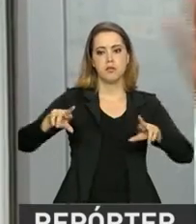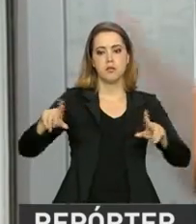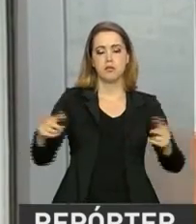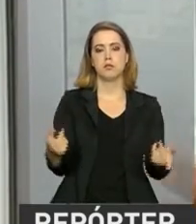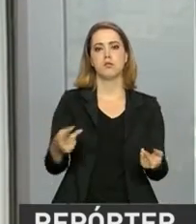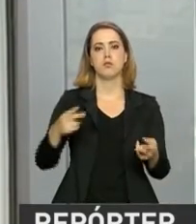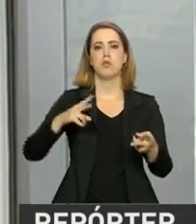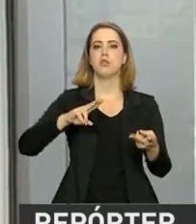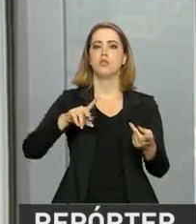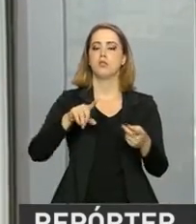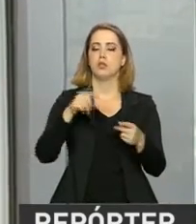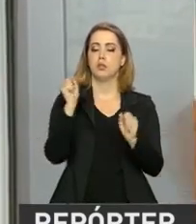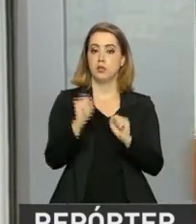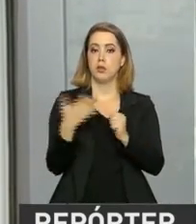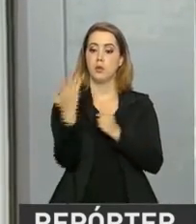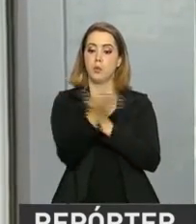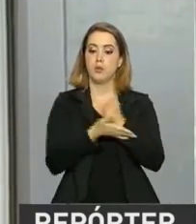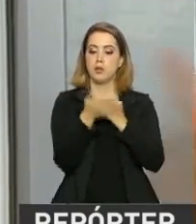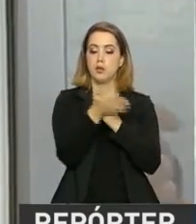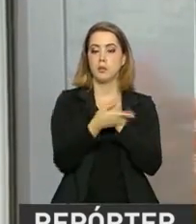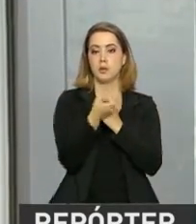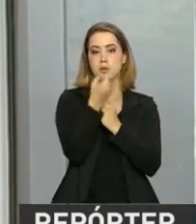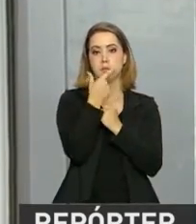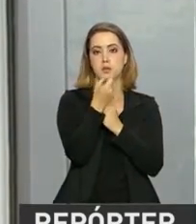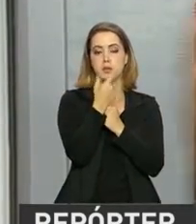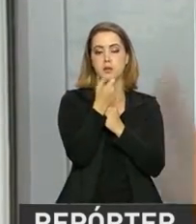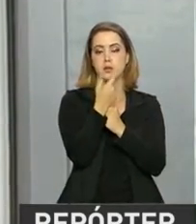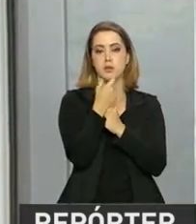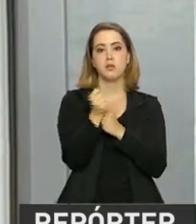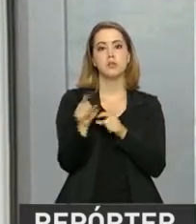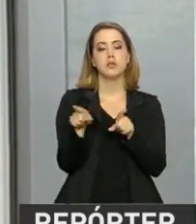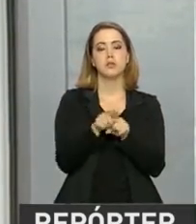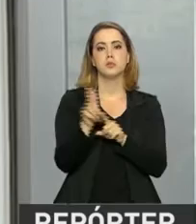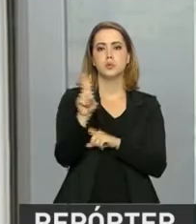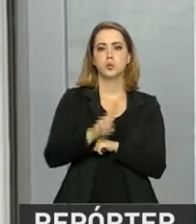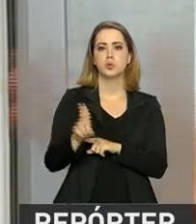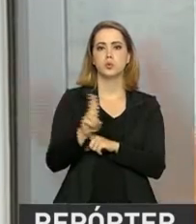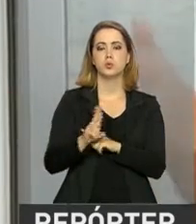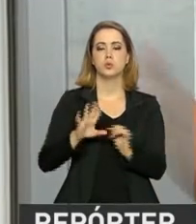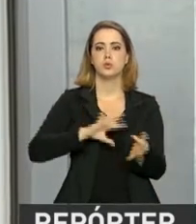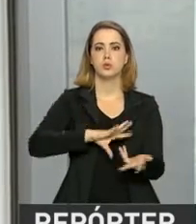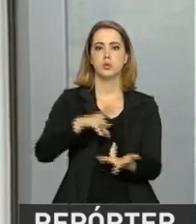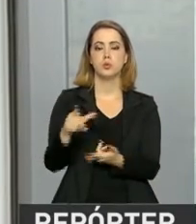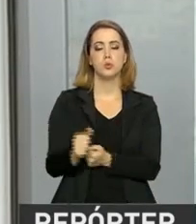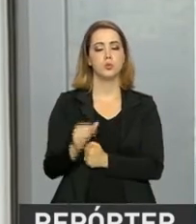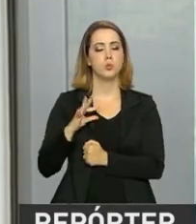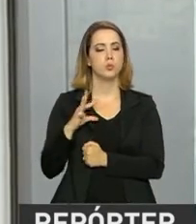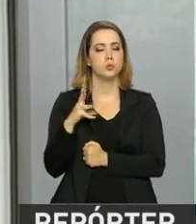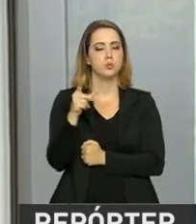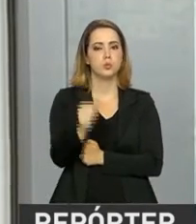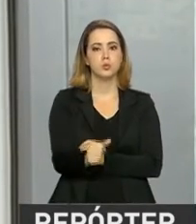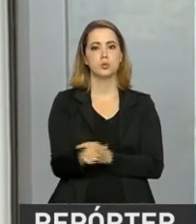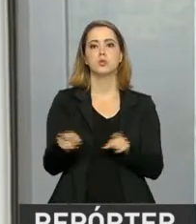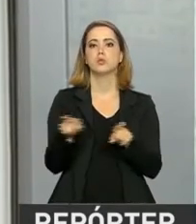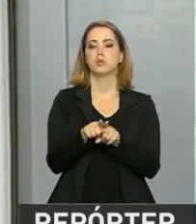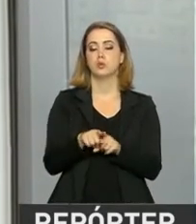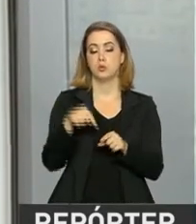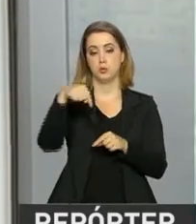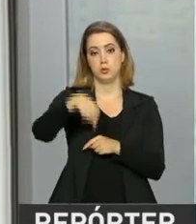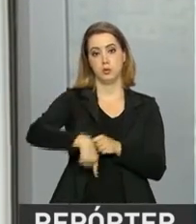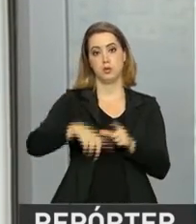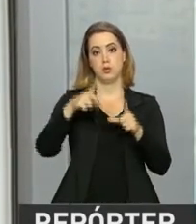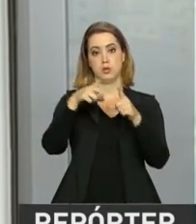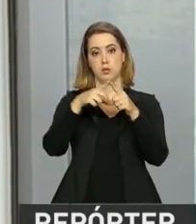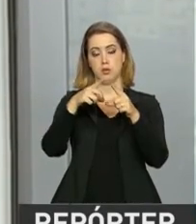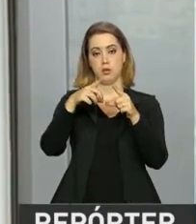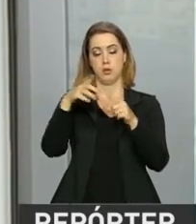que são bases para medicamentos usados no mundo inteiro e no brasil sobretudo os genéricos são